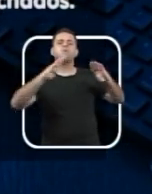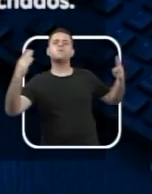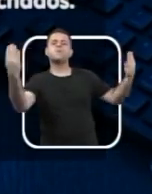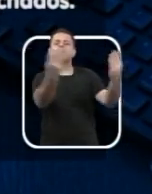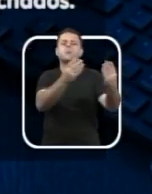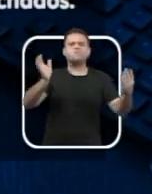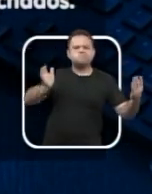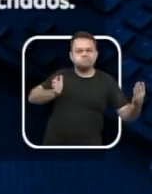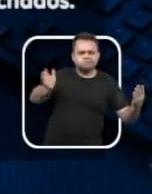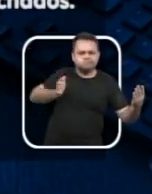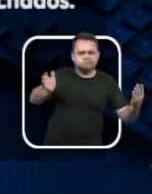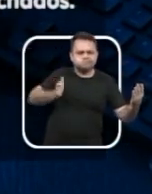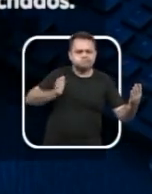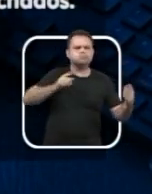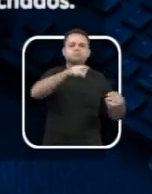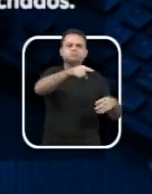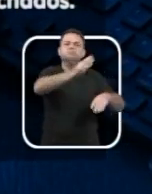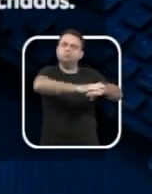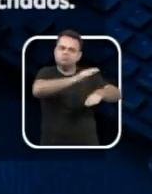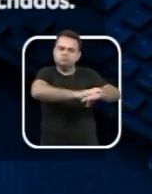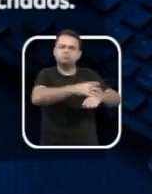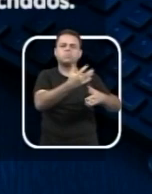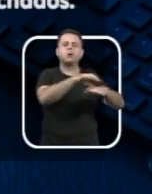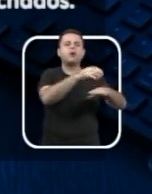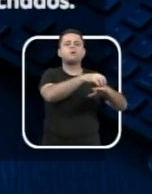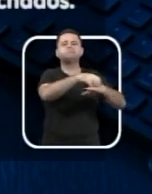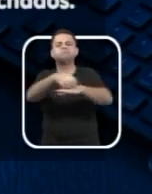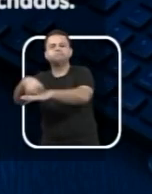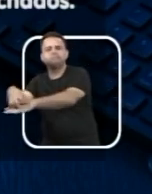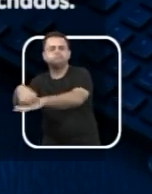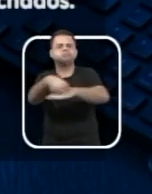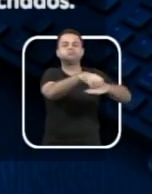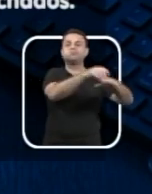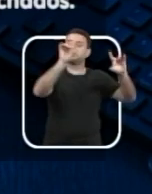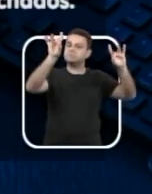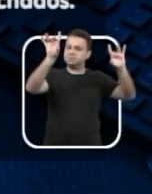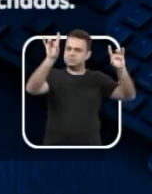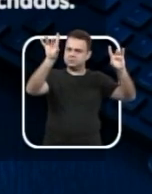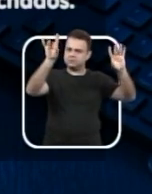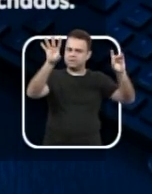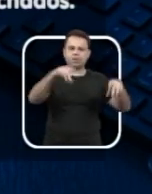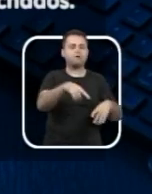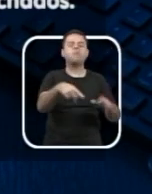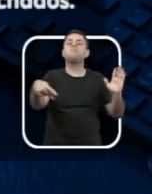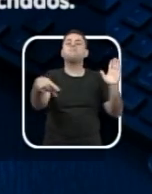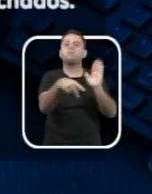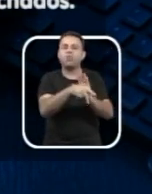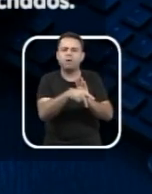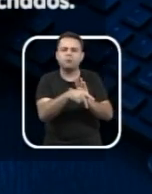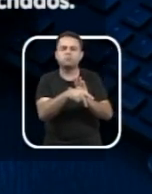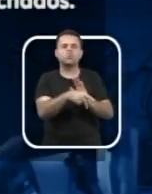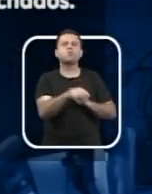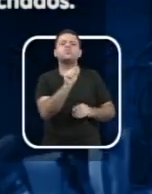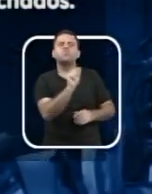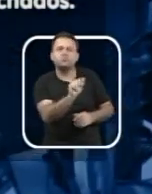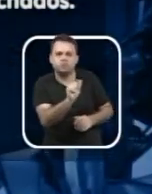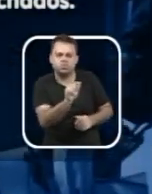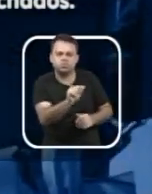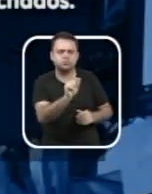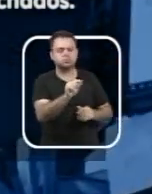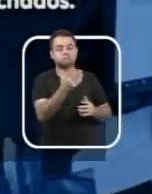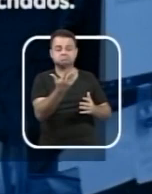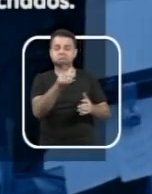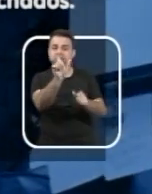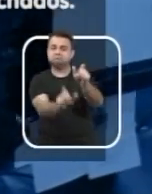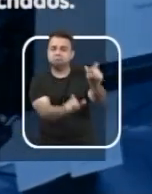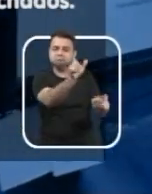especial local por parte dos condomínios e associações de moradores de bairros residenciais fechados. O vereador propõe